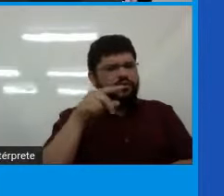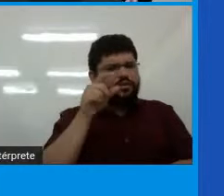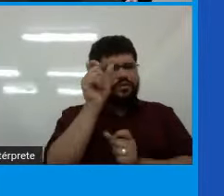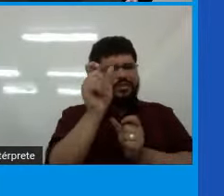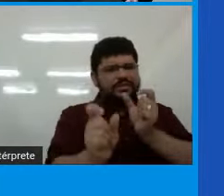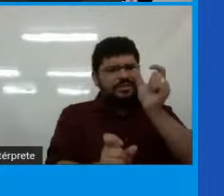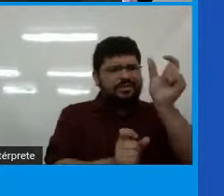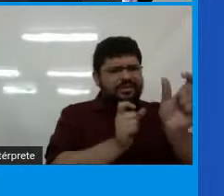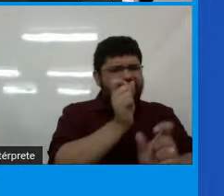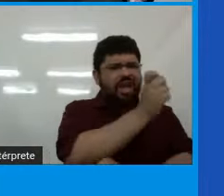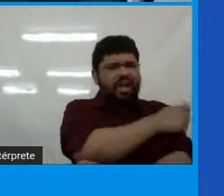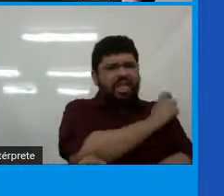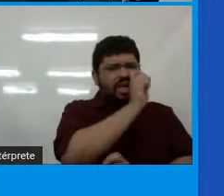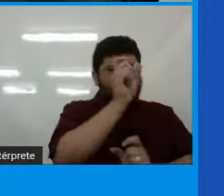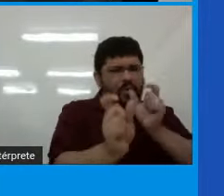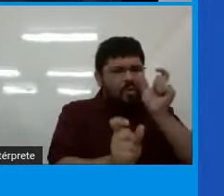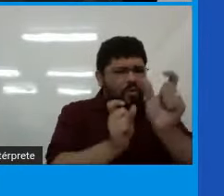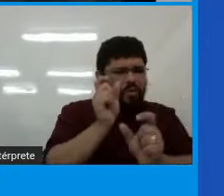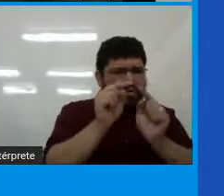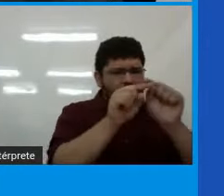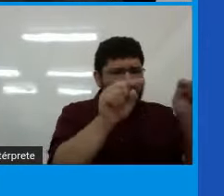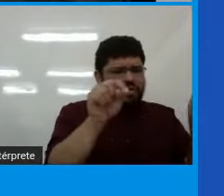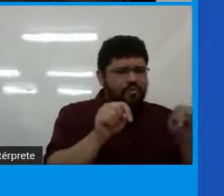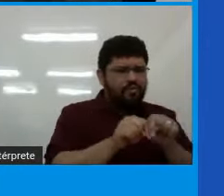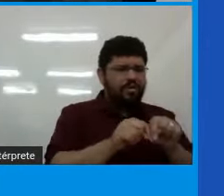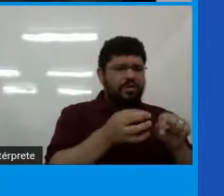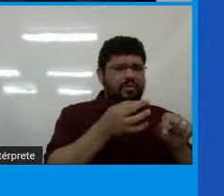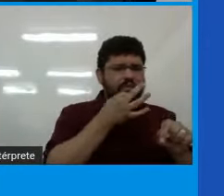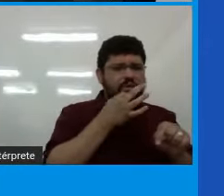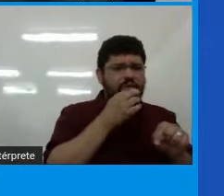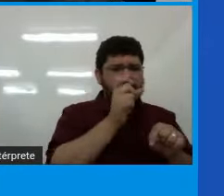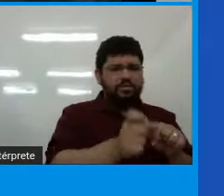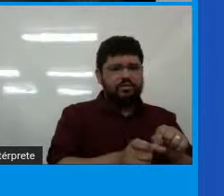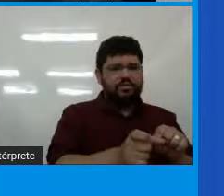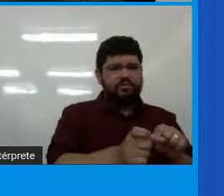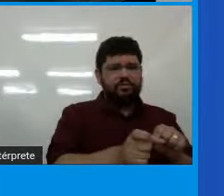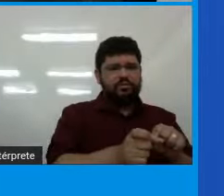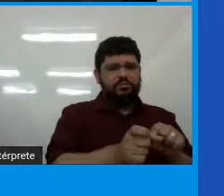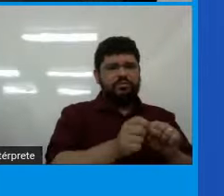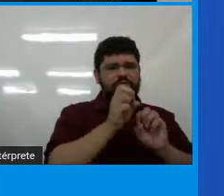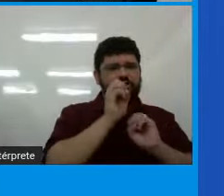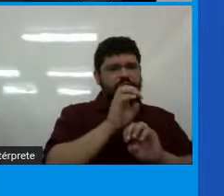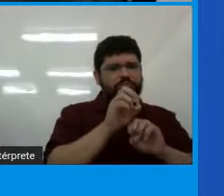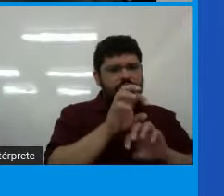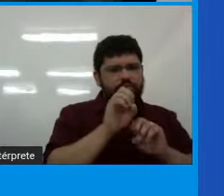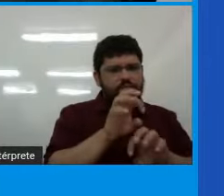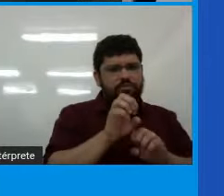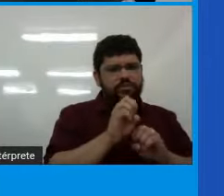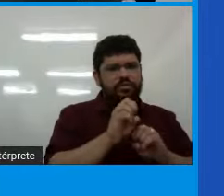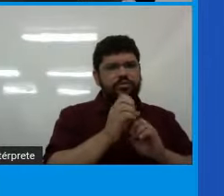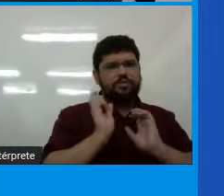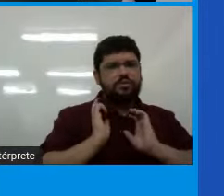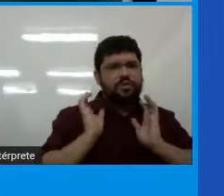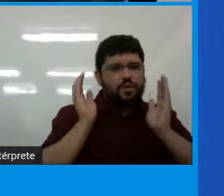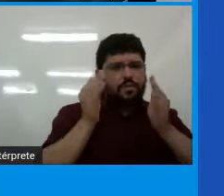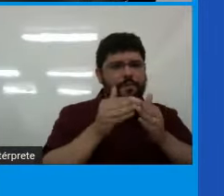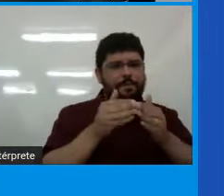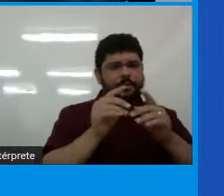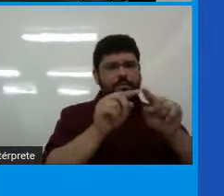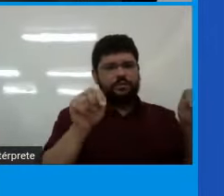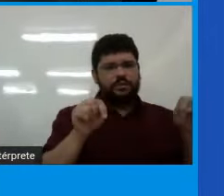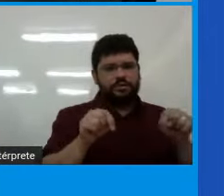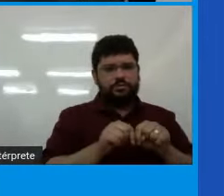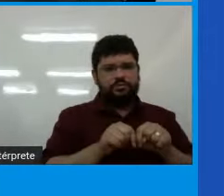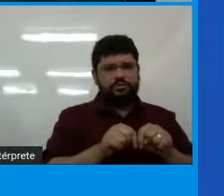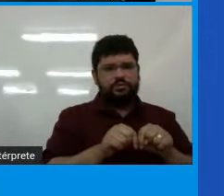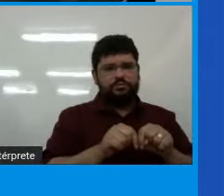particularidades de cada turma, para que, de fato, o desenho da disciplina, do curso, ele atenda às expectativas.